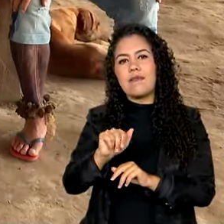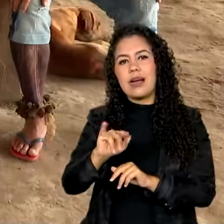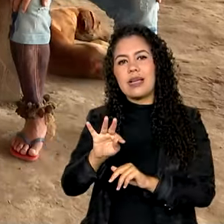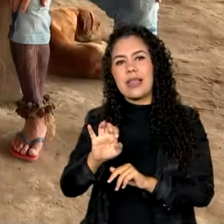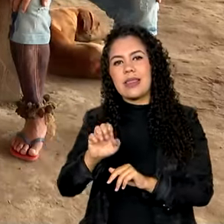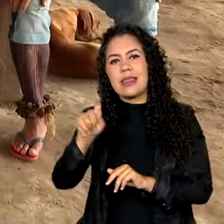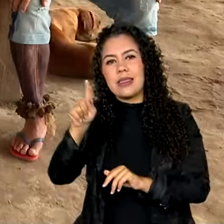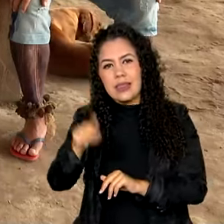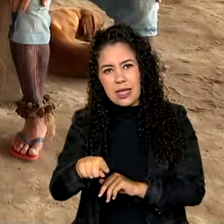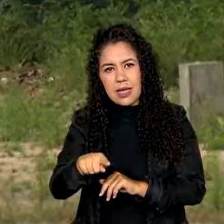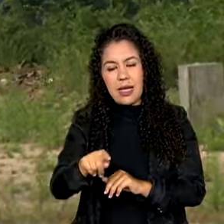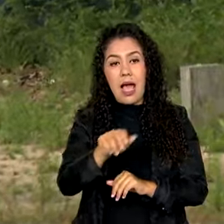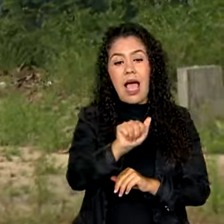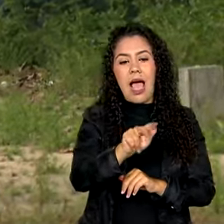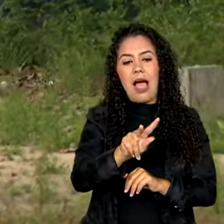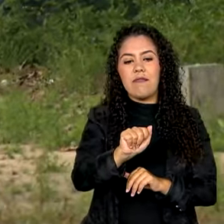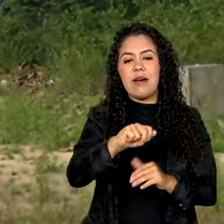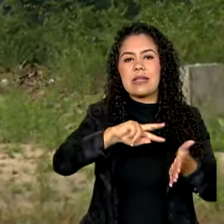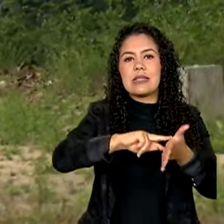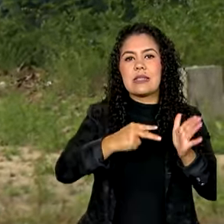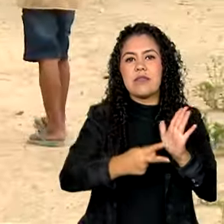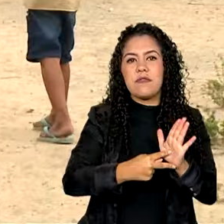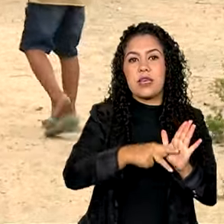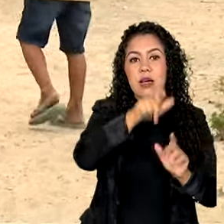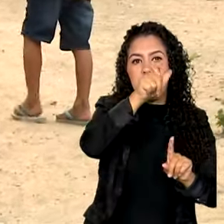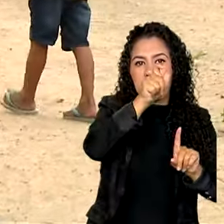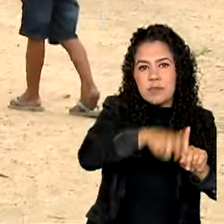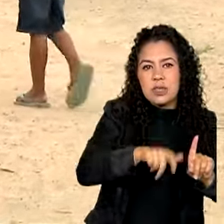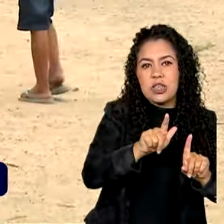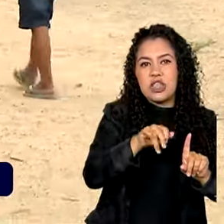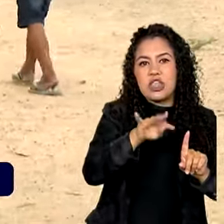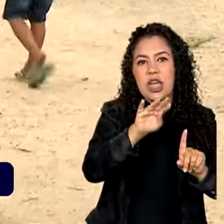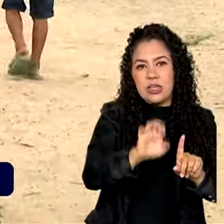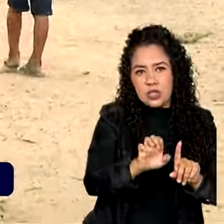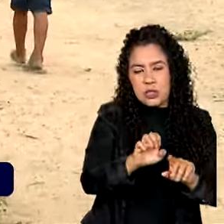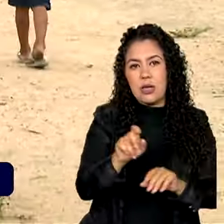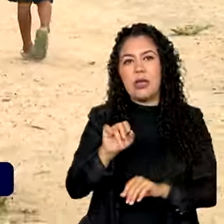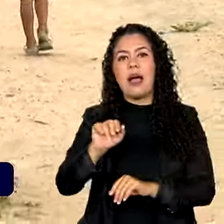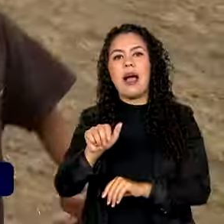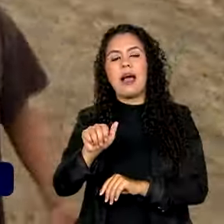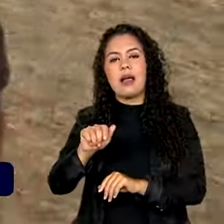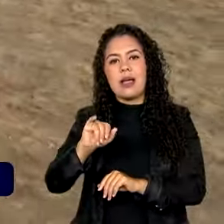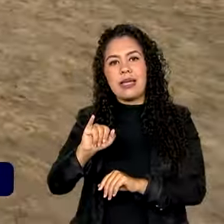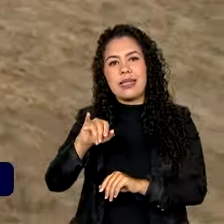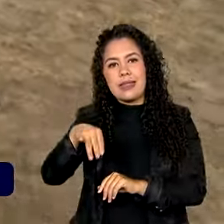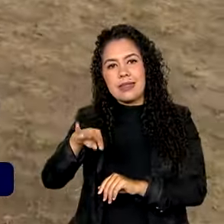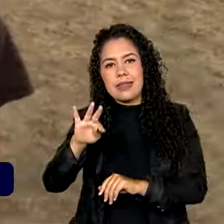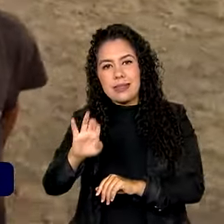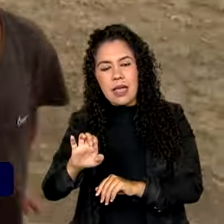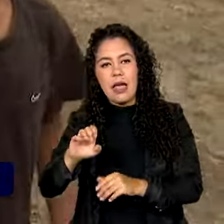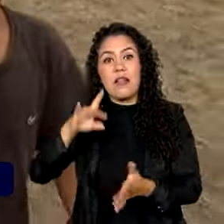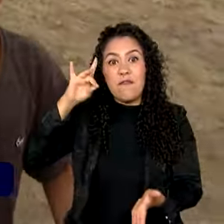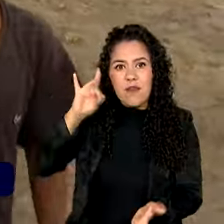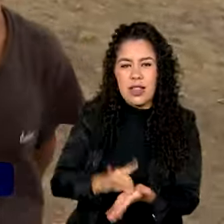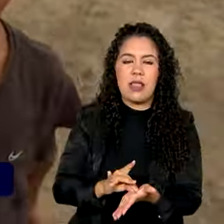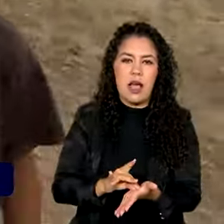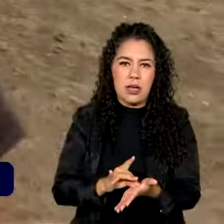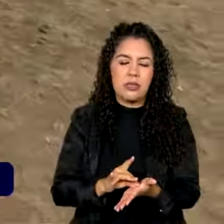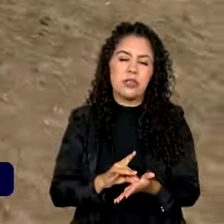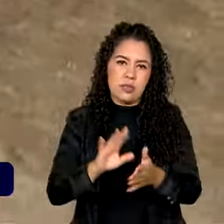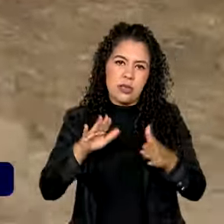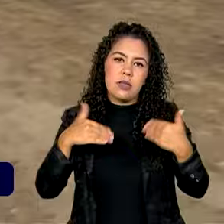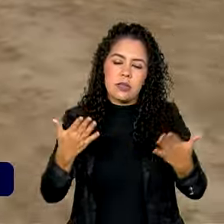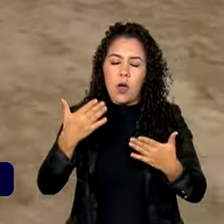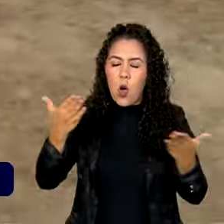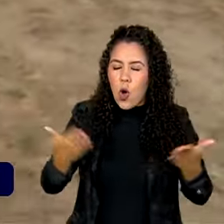Javá é gente, é até índio de verdade, né? Essa é a tradução. Então isso vem à luta, né? Hoje,